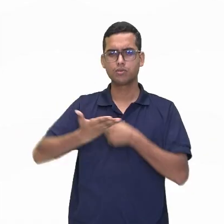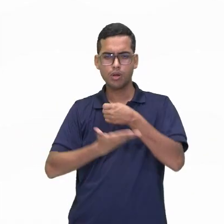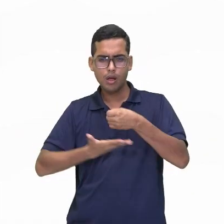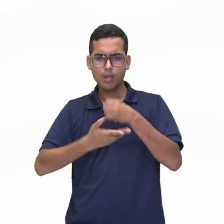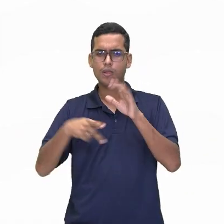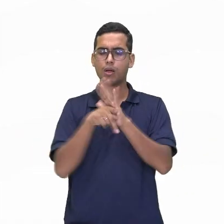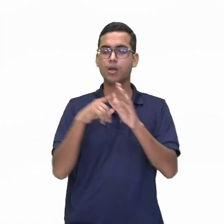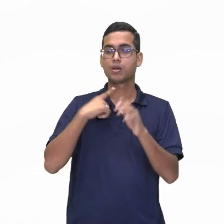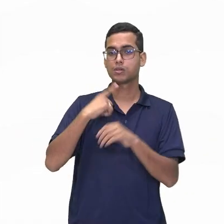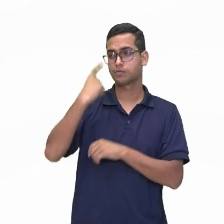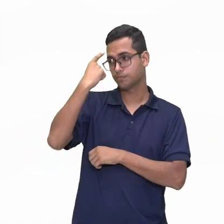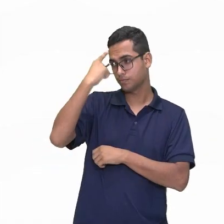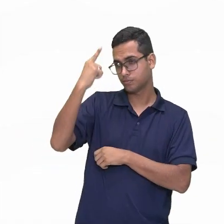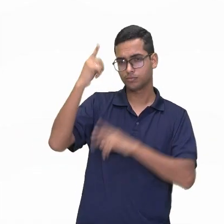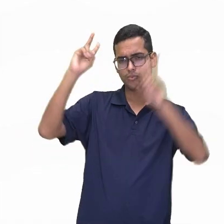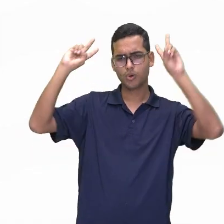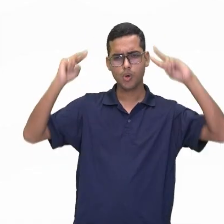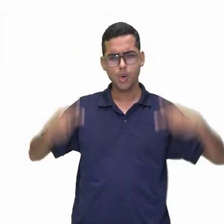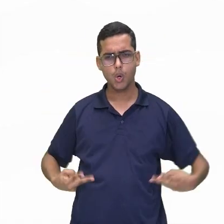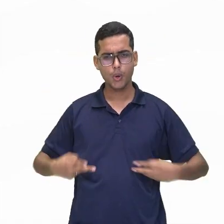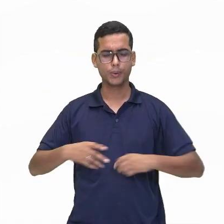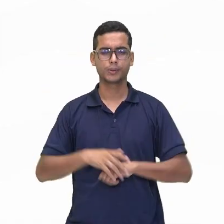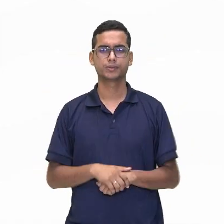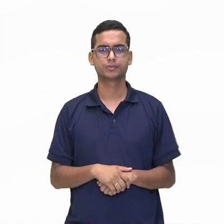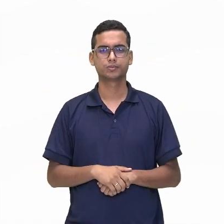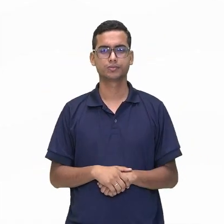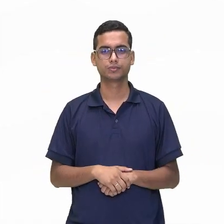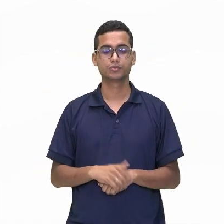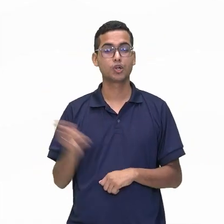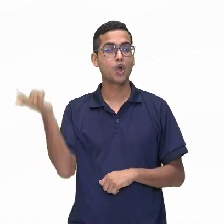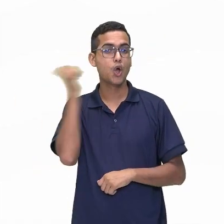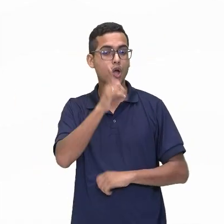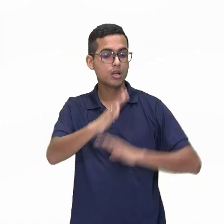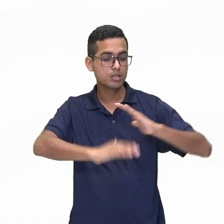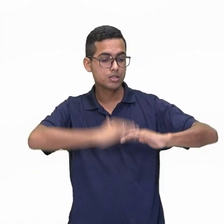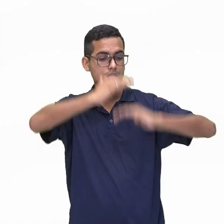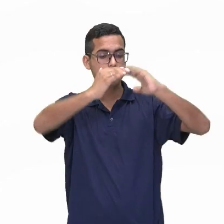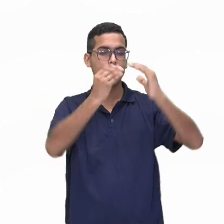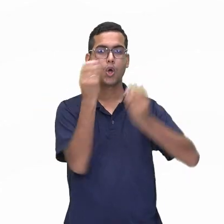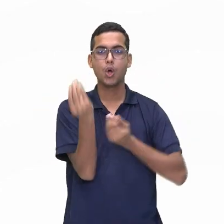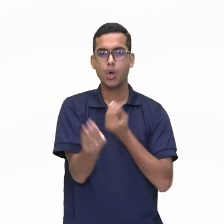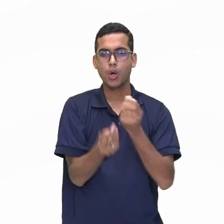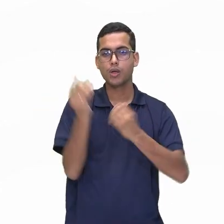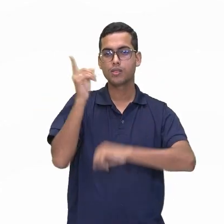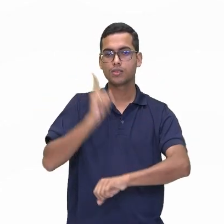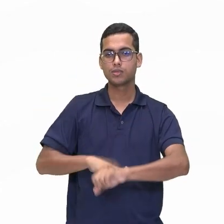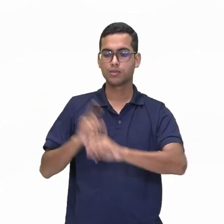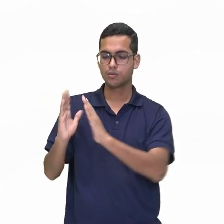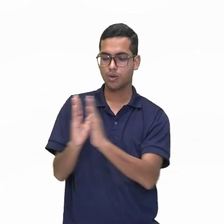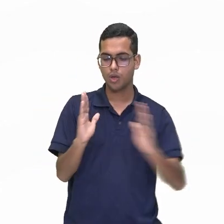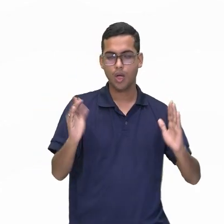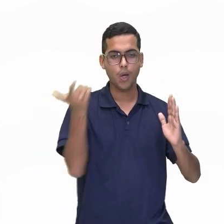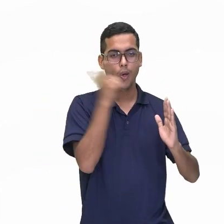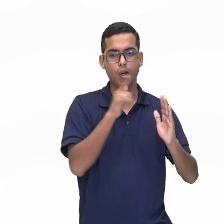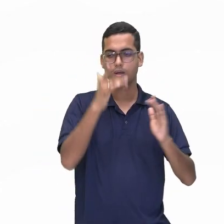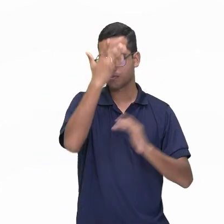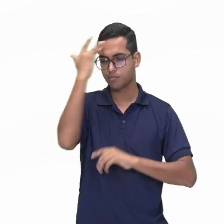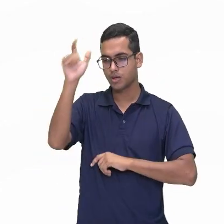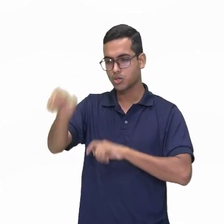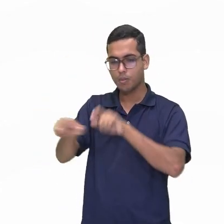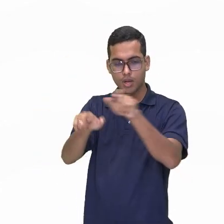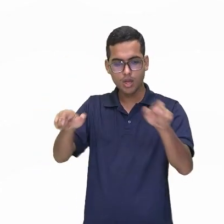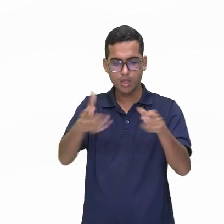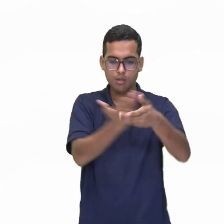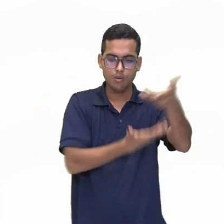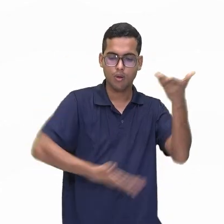humano, mas eu só consigo me desenvolver e crescer a partir do momento em que eu interajo com o outro.